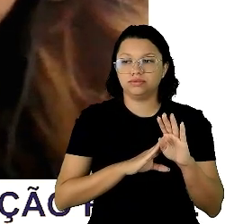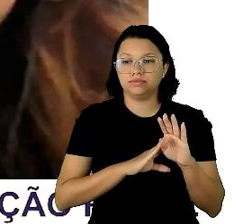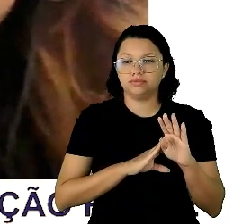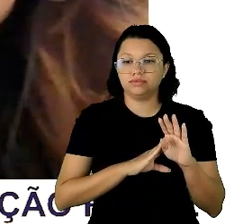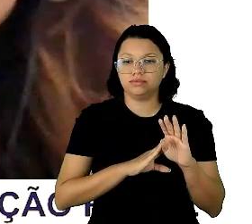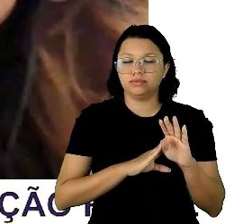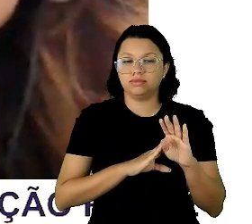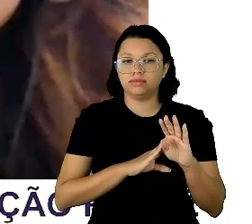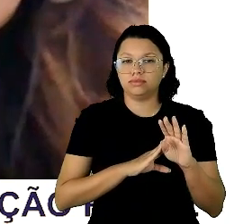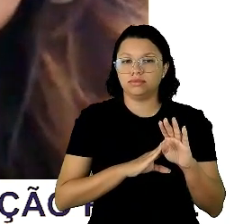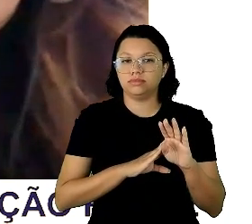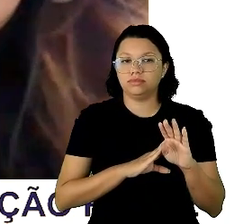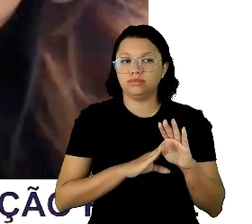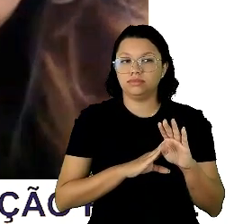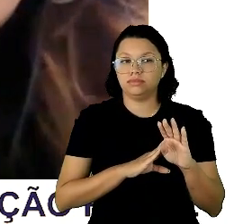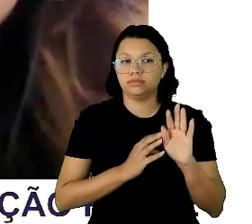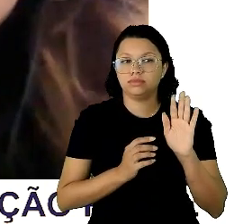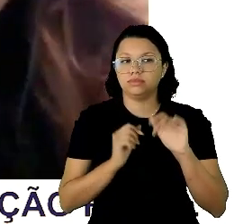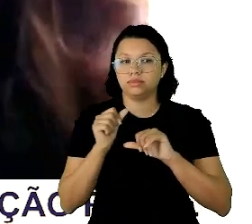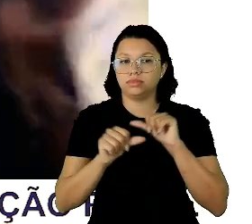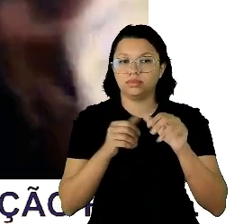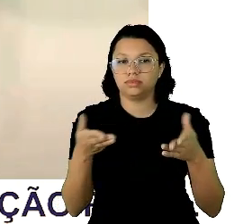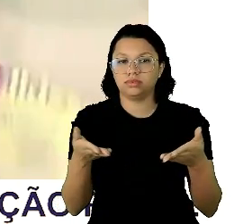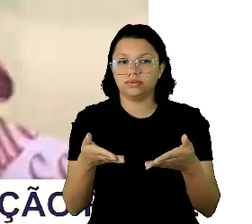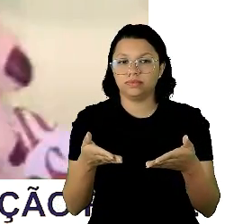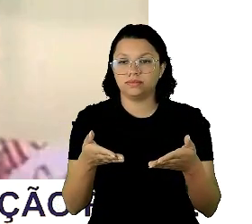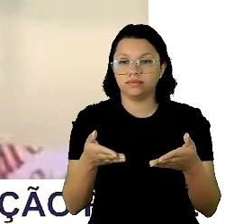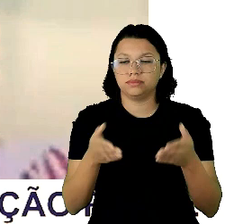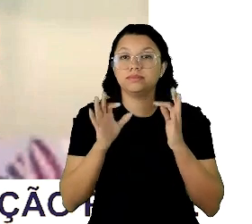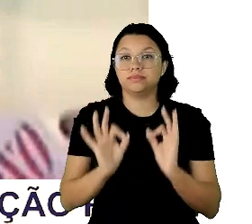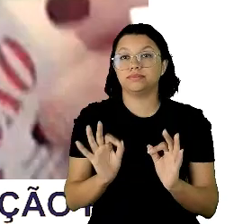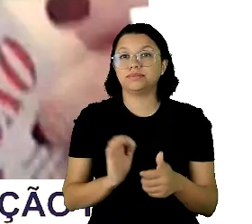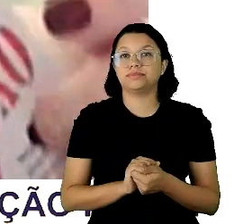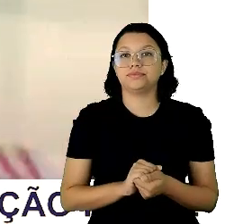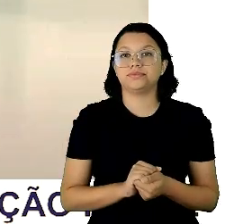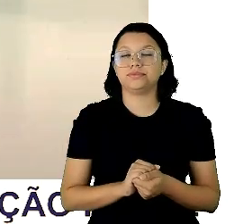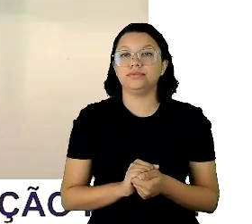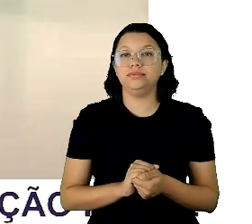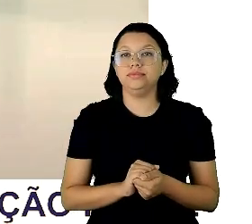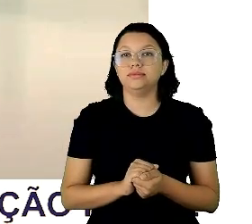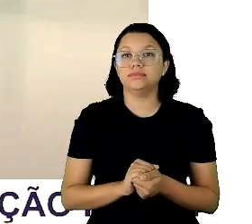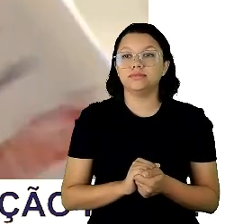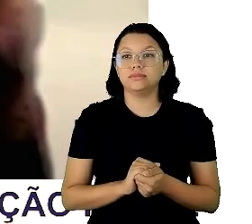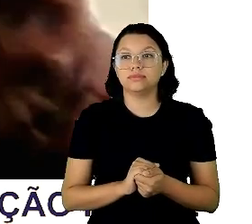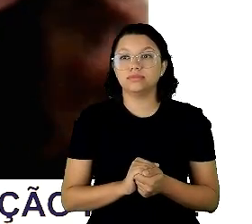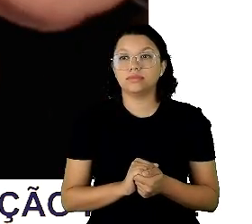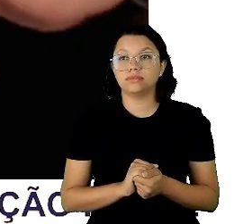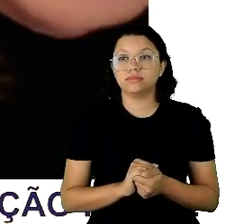tirar, para mudar aqui. Bom, deixa eu ver aqui.